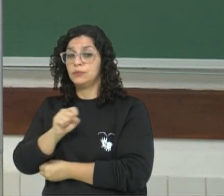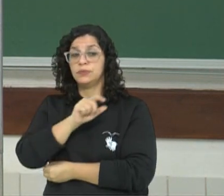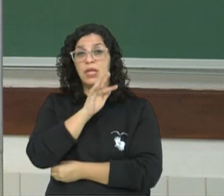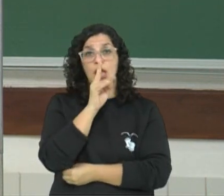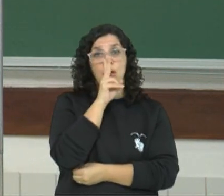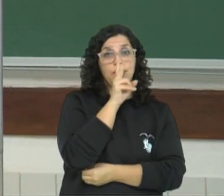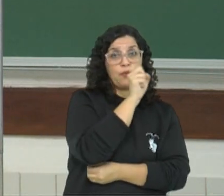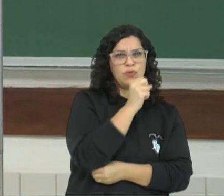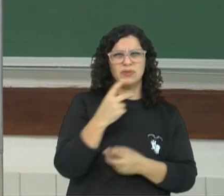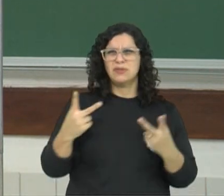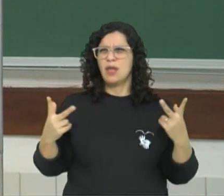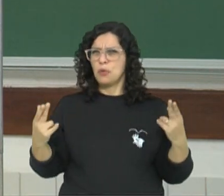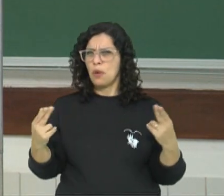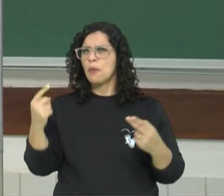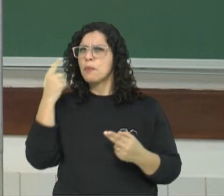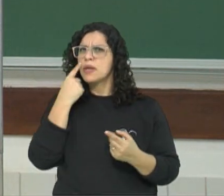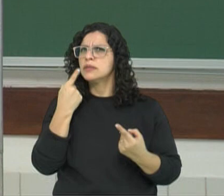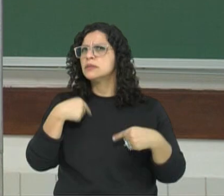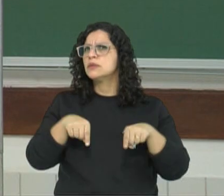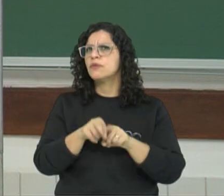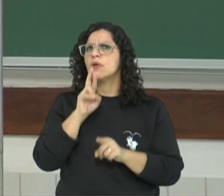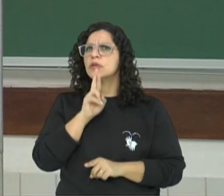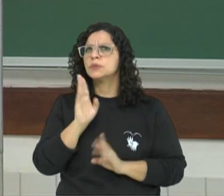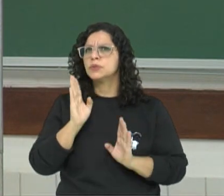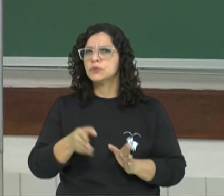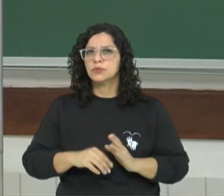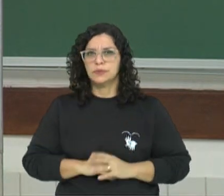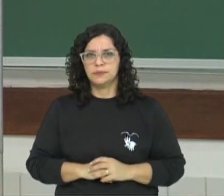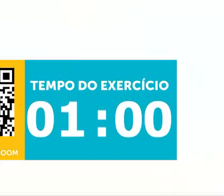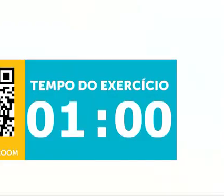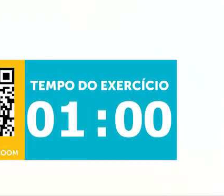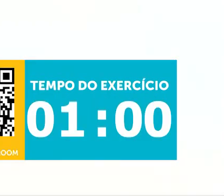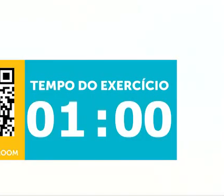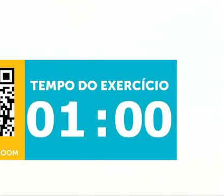coisa? Pensem e daqui a pouco a gente responde essa questão com vocês.